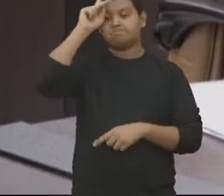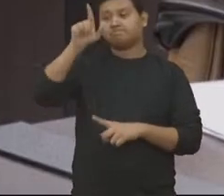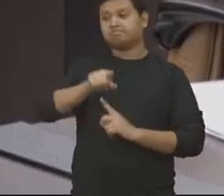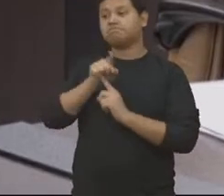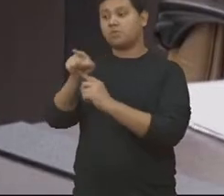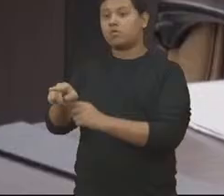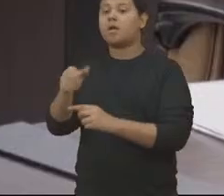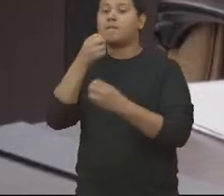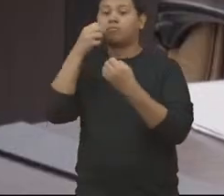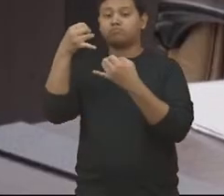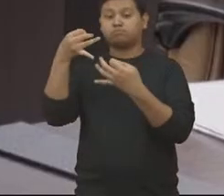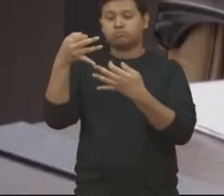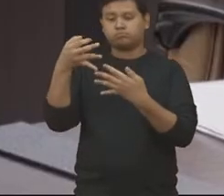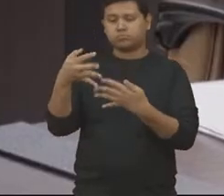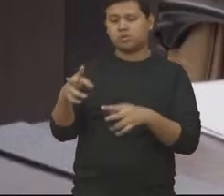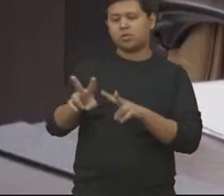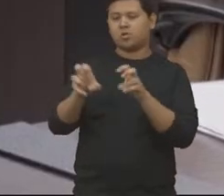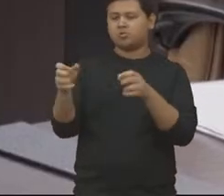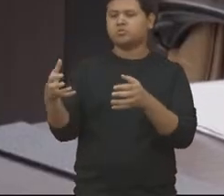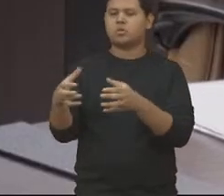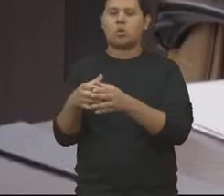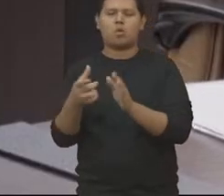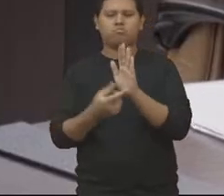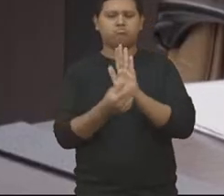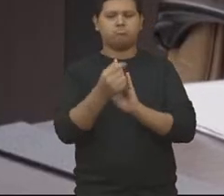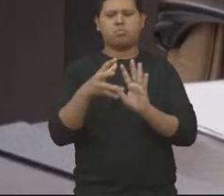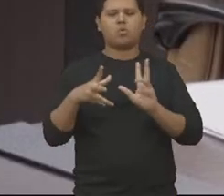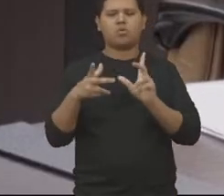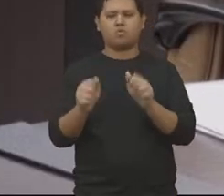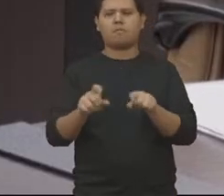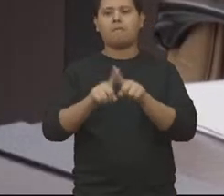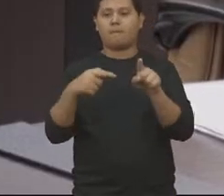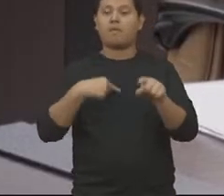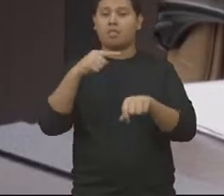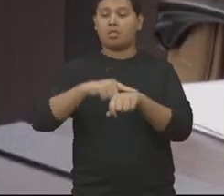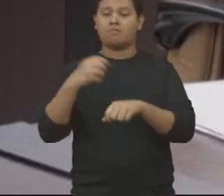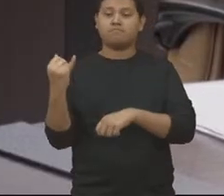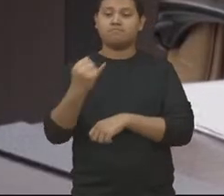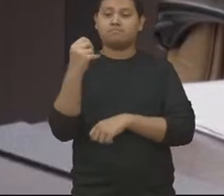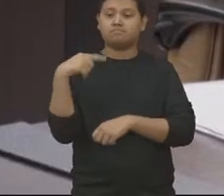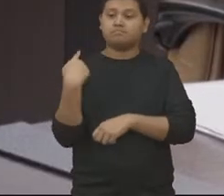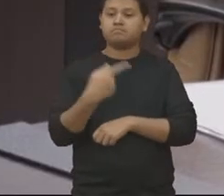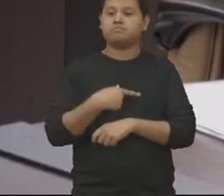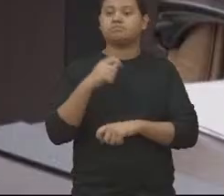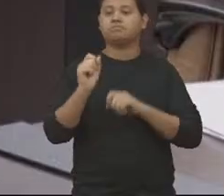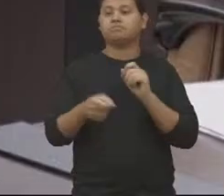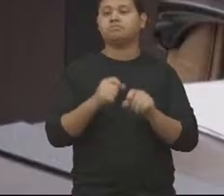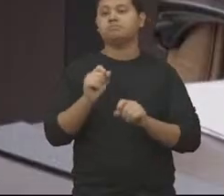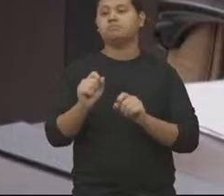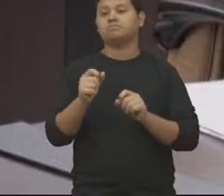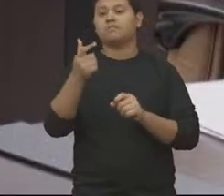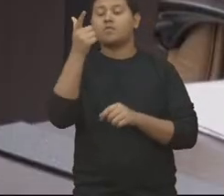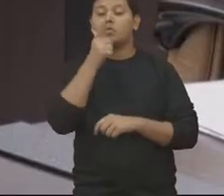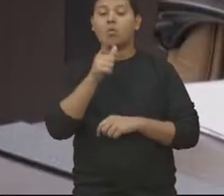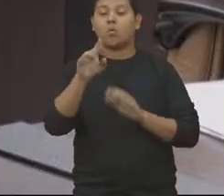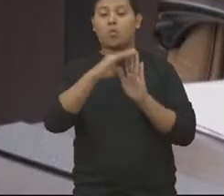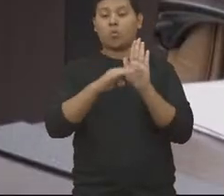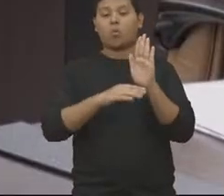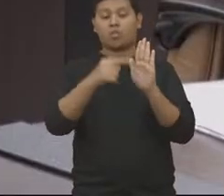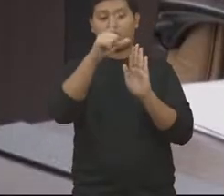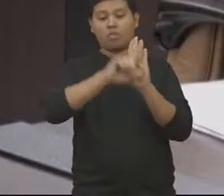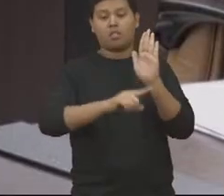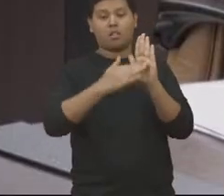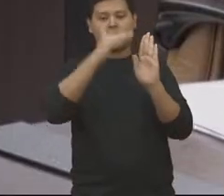os esclarecimentos sobre a questão do bairro, mas é um dos momentos importantes para se cumprir também esta